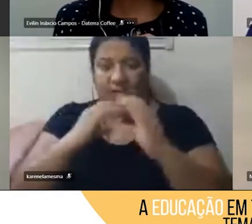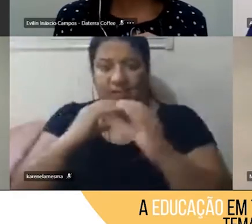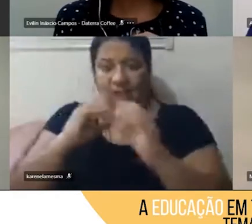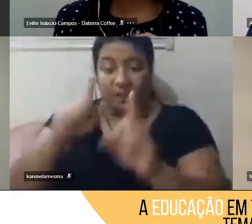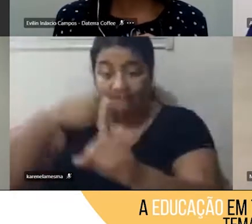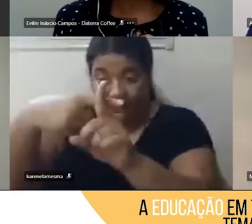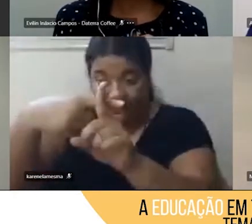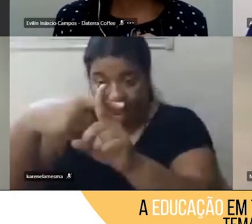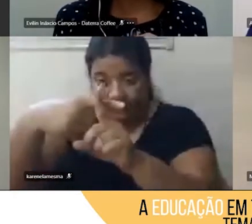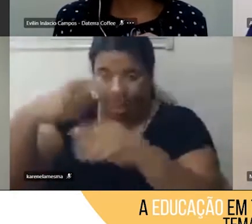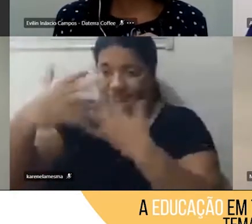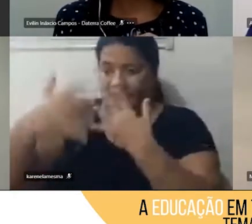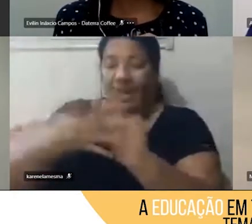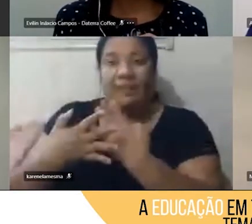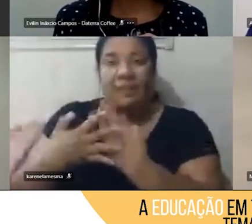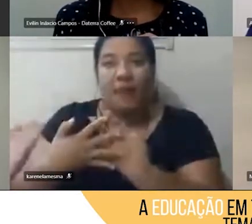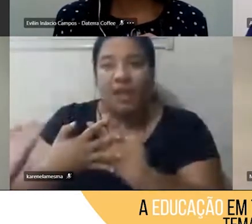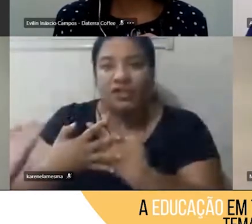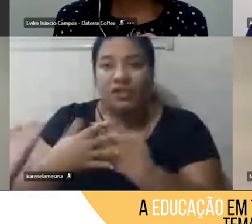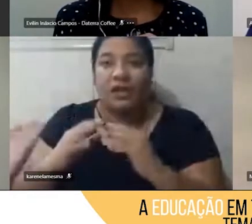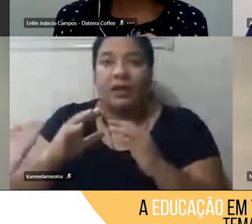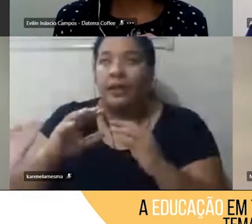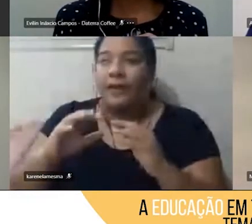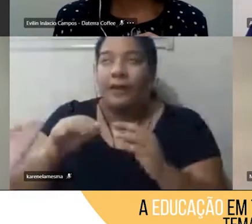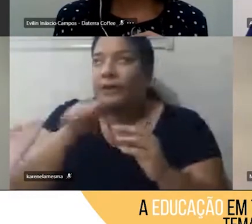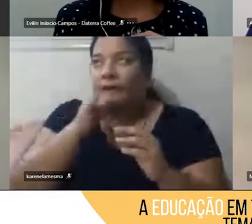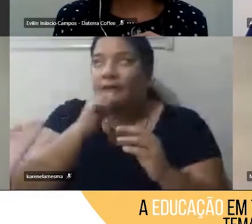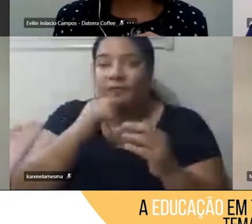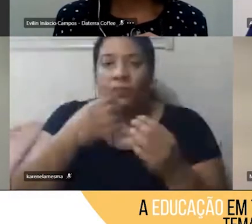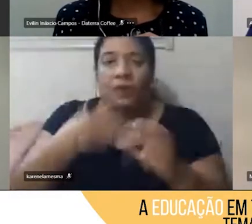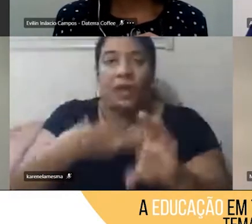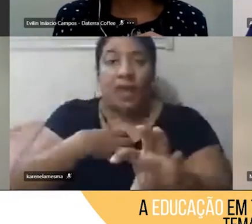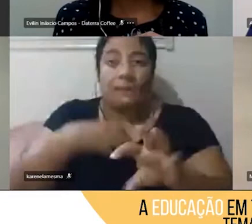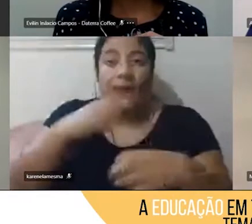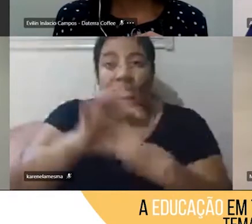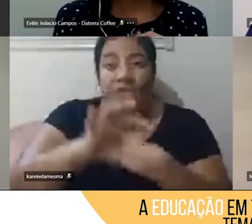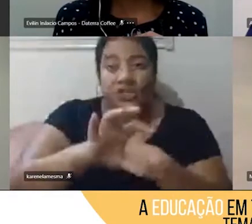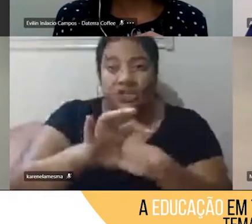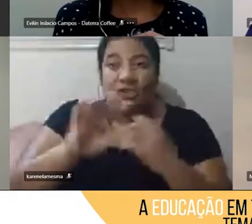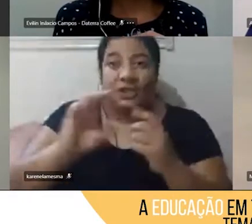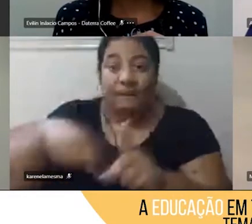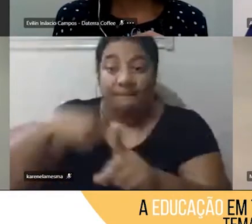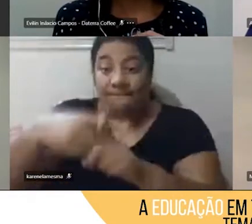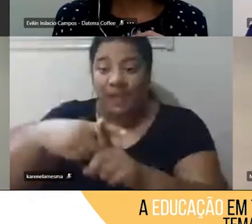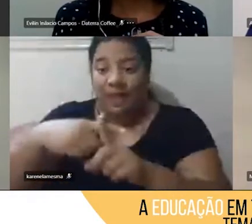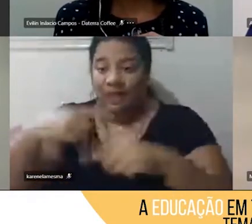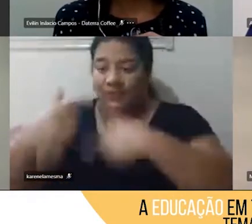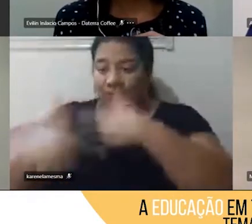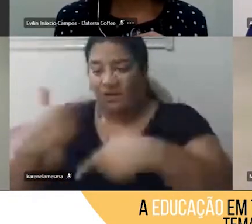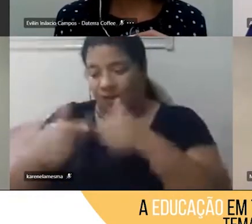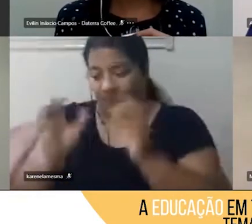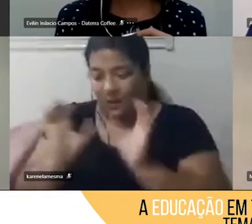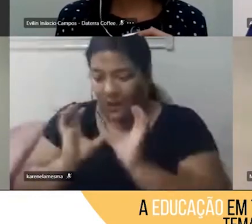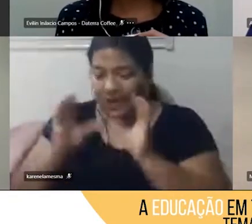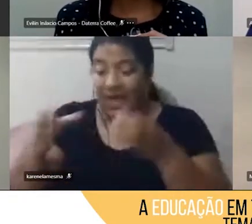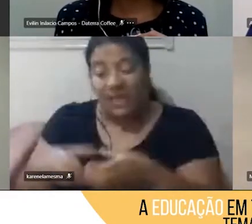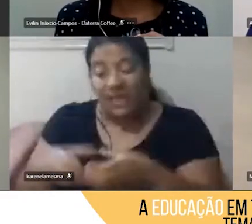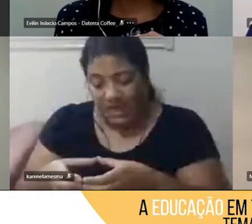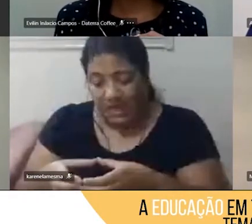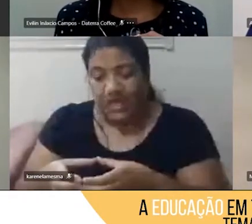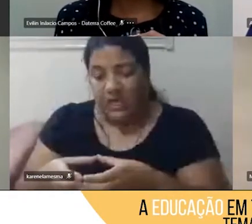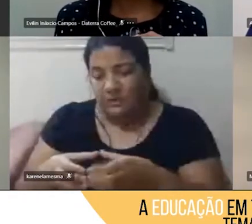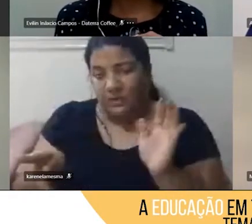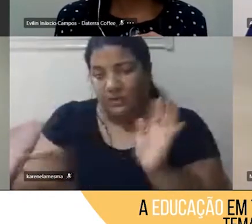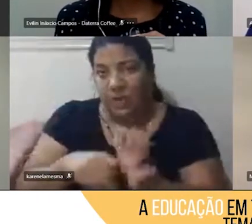eu quero desenvolver a empatia, junto com esse trabalho em equipe proposto pela disciplina de português e